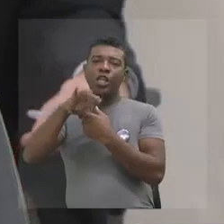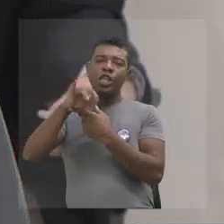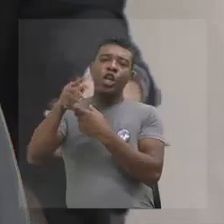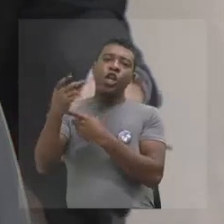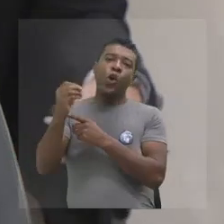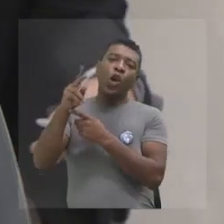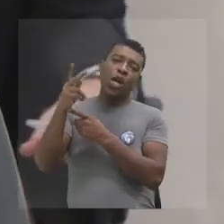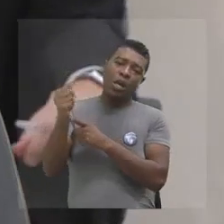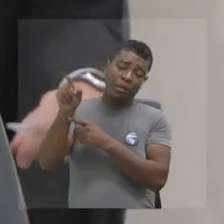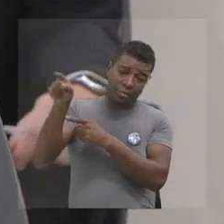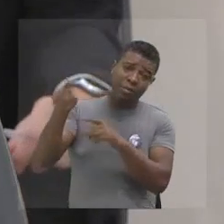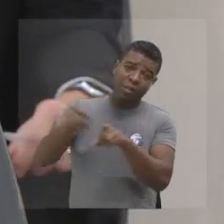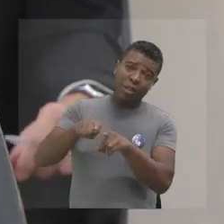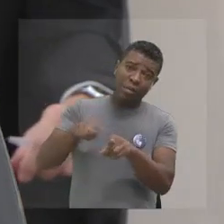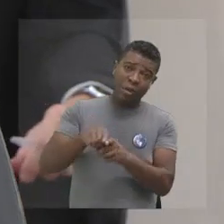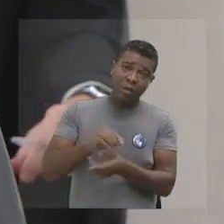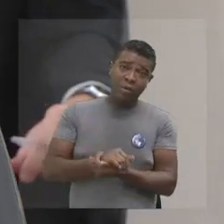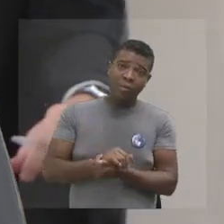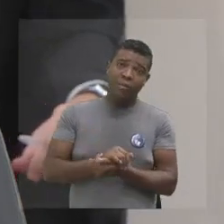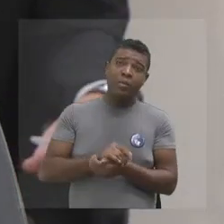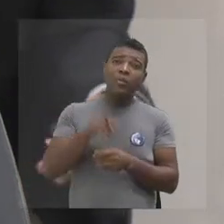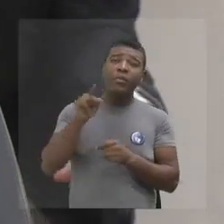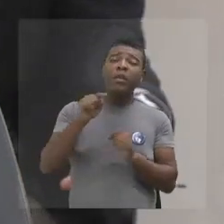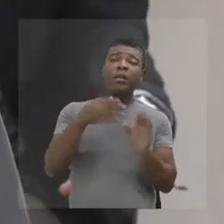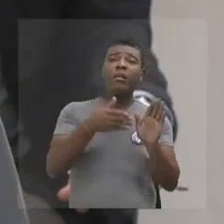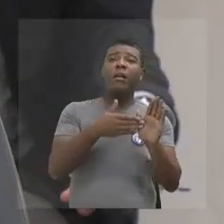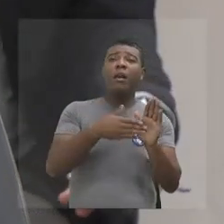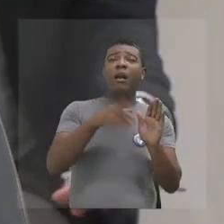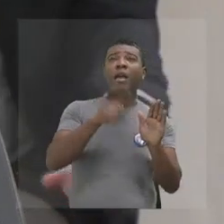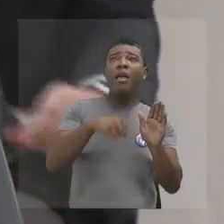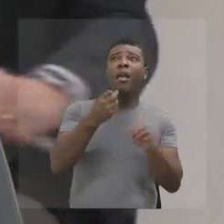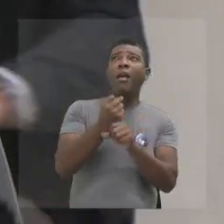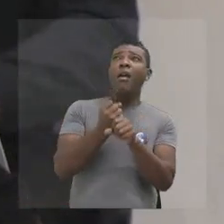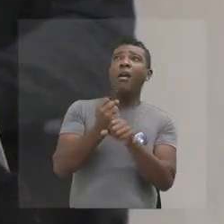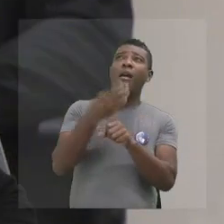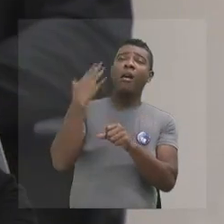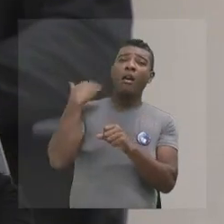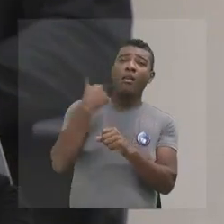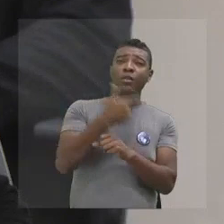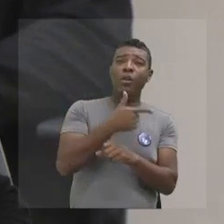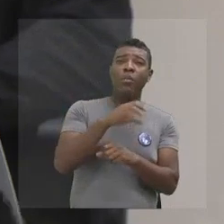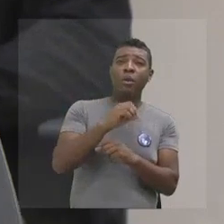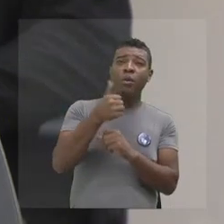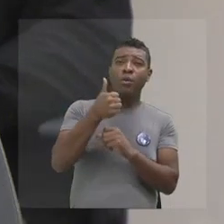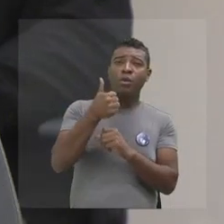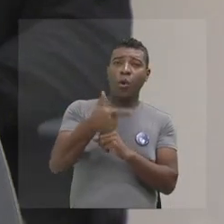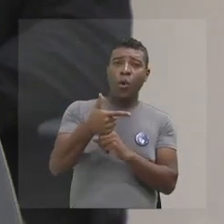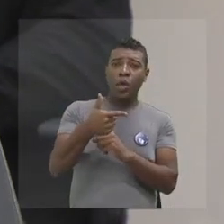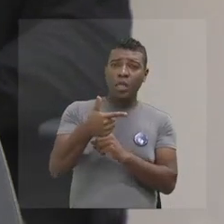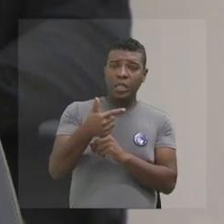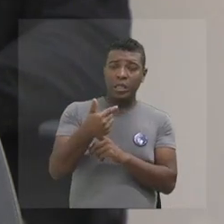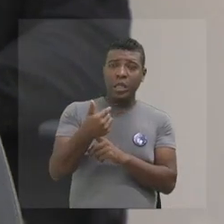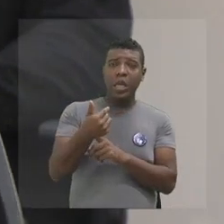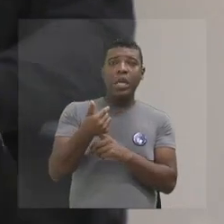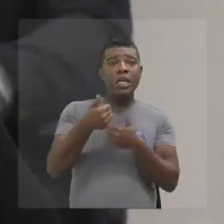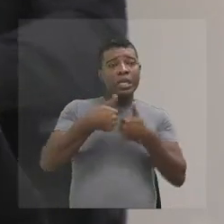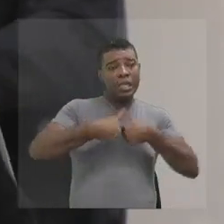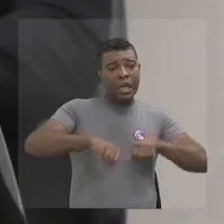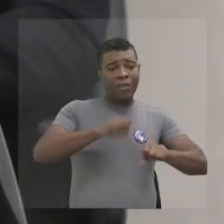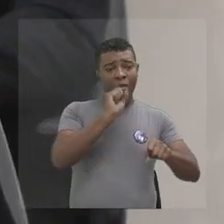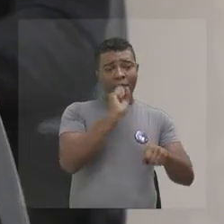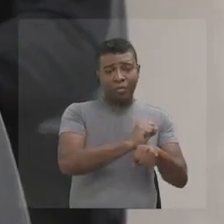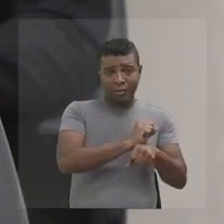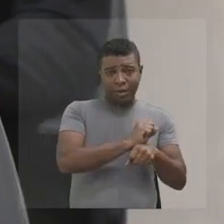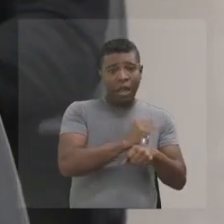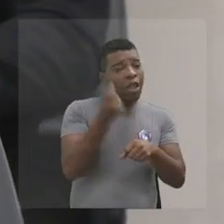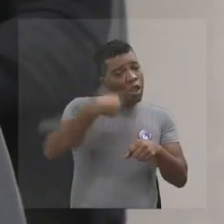é um convênio de 2012 Deputado que nós ele estava paralisado nós resgatamos esse programa